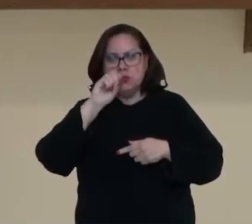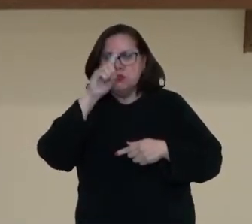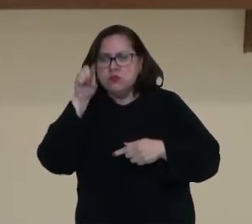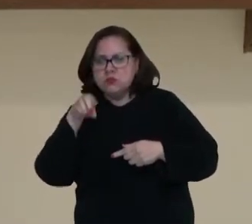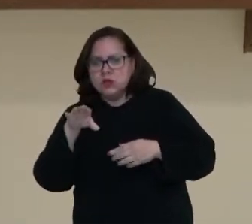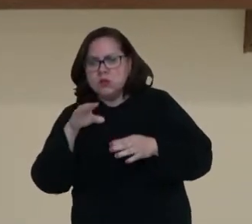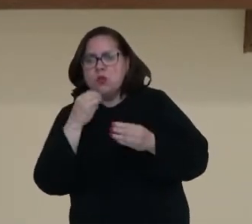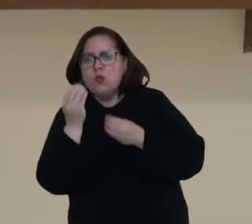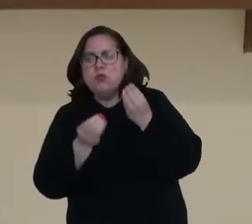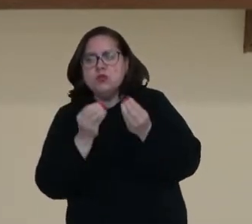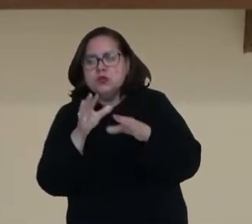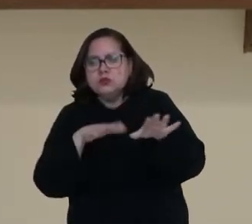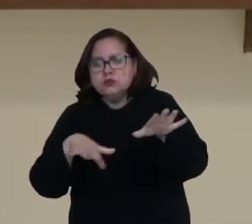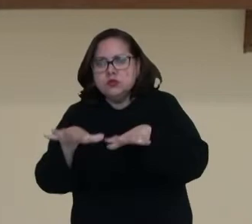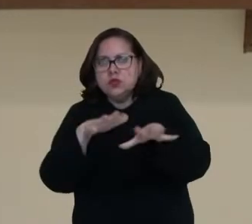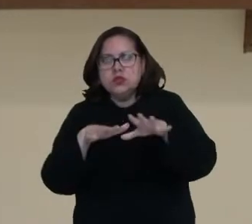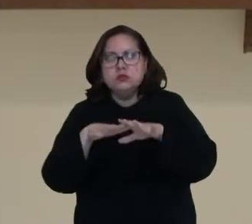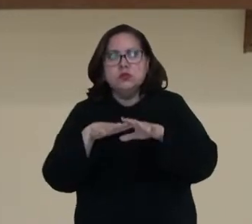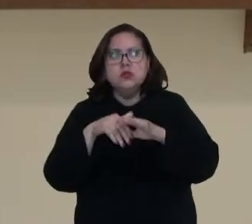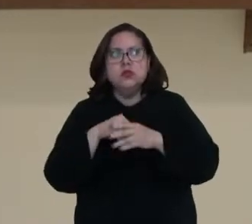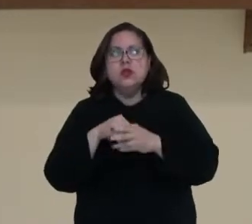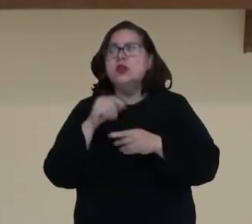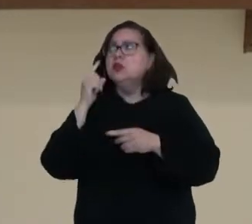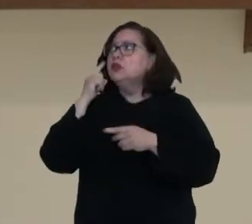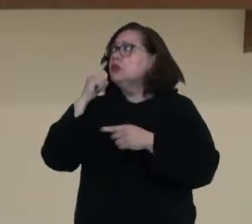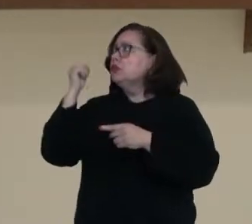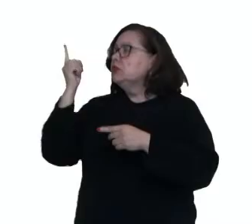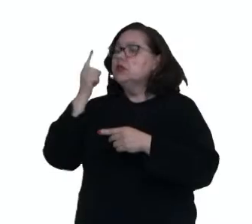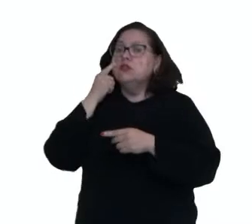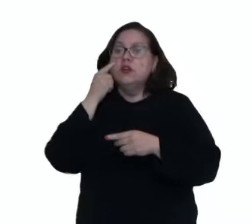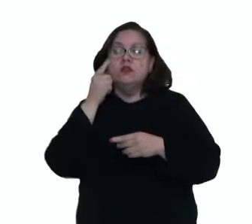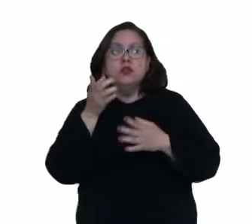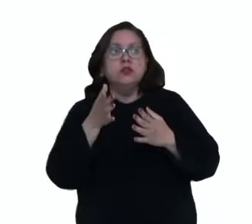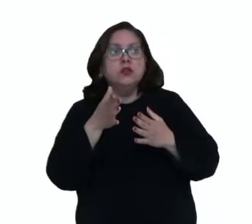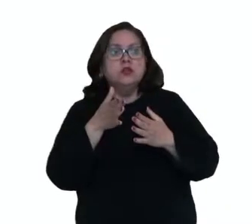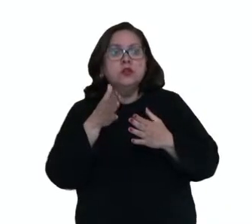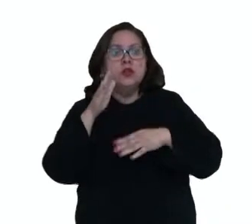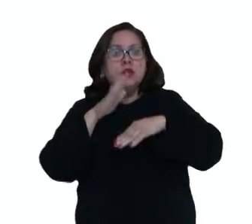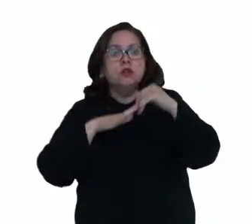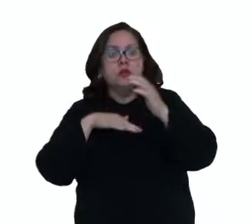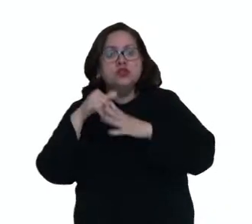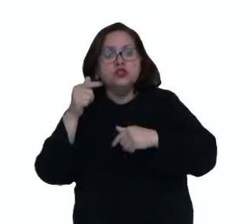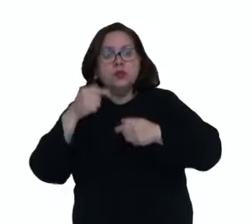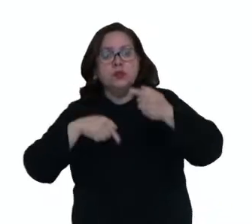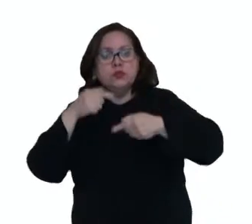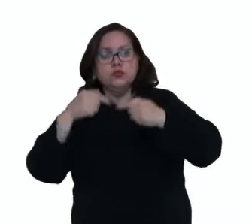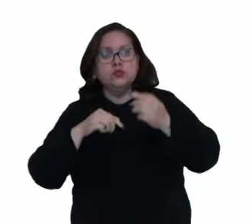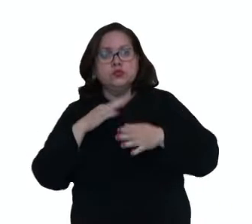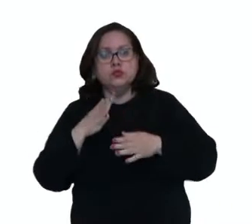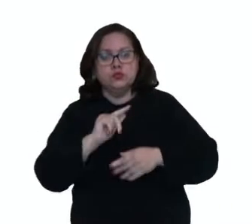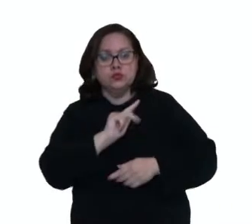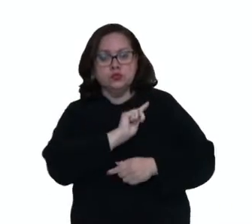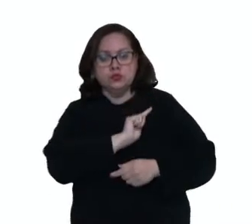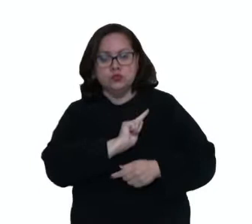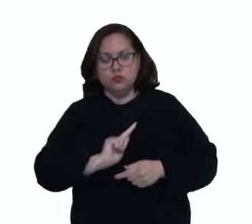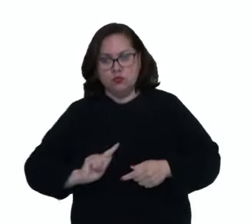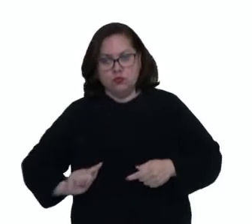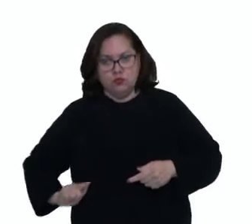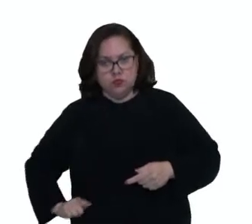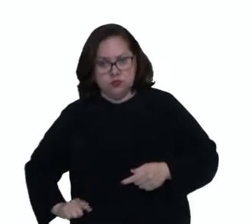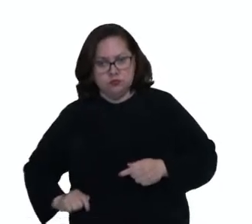se organiza o populismo? A gente vai ver que o populismo ele é uma prática política no qual os governantes,